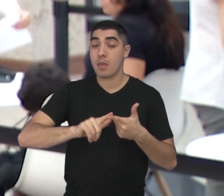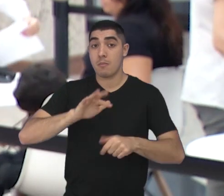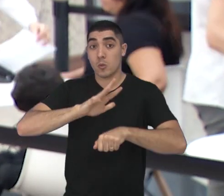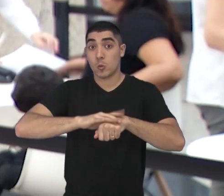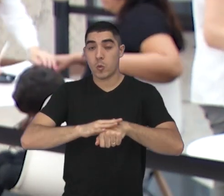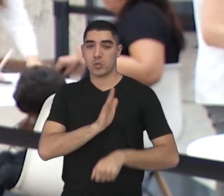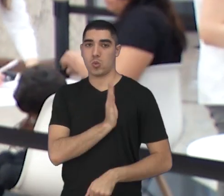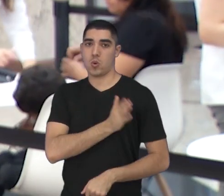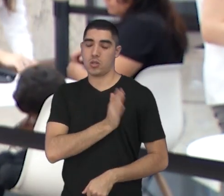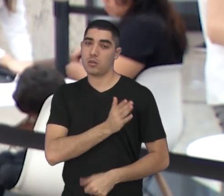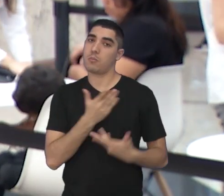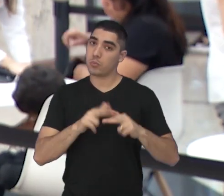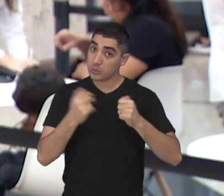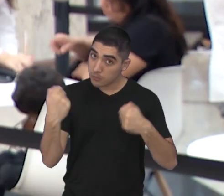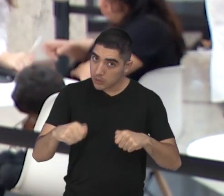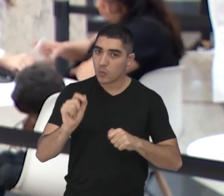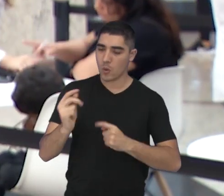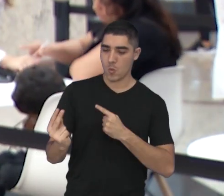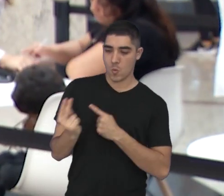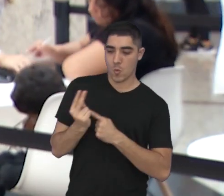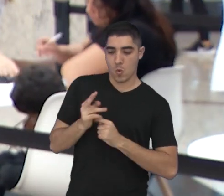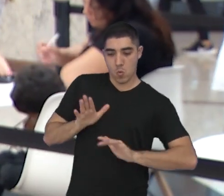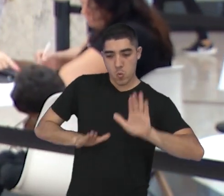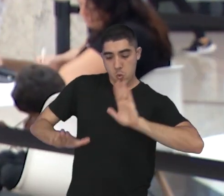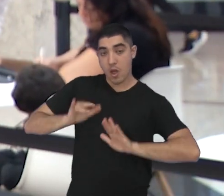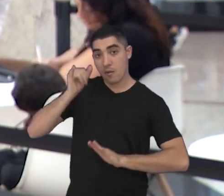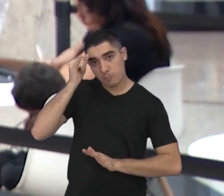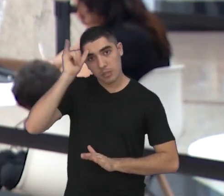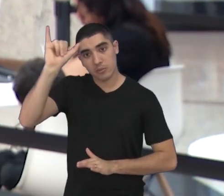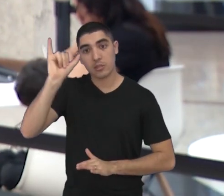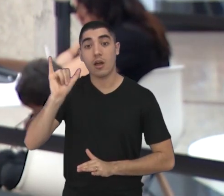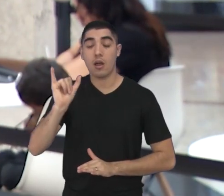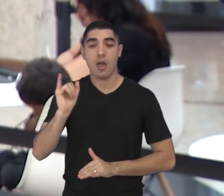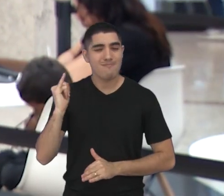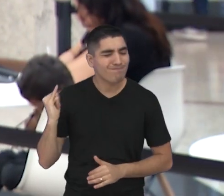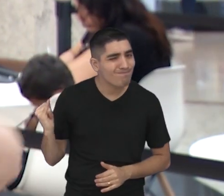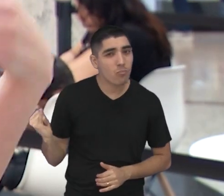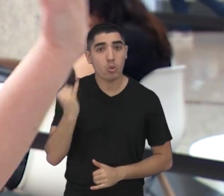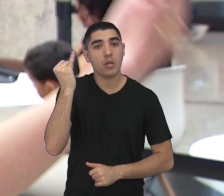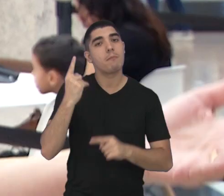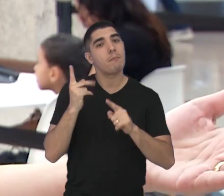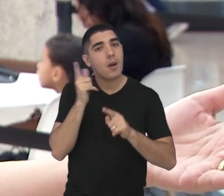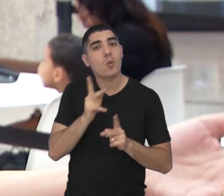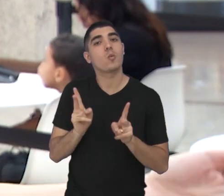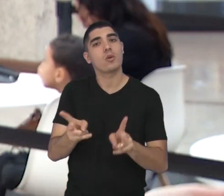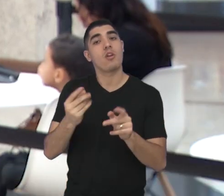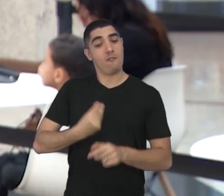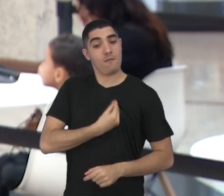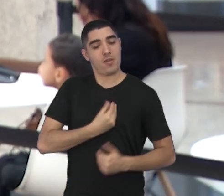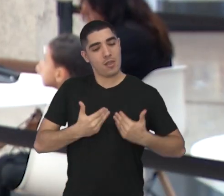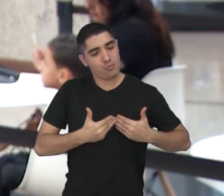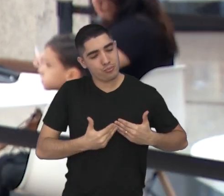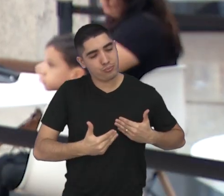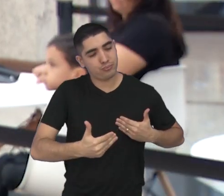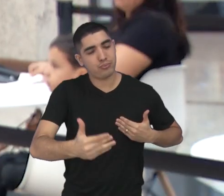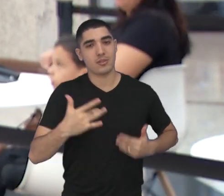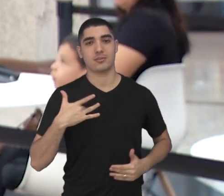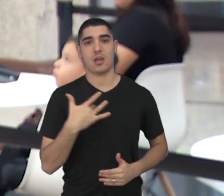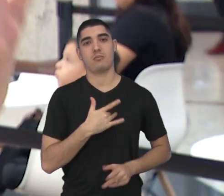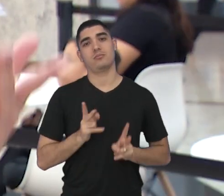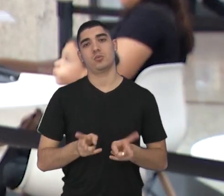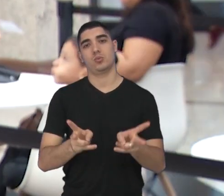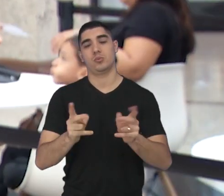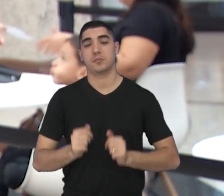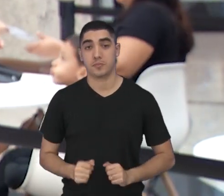muitas doenças cardíacas. Por isso, prevenir e tratar hipertensão é fundamental para que a gente tenha uma longevidade numa